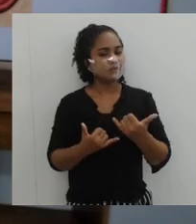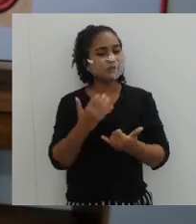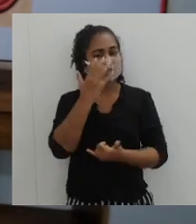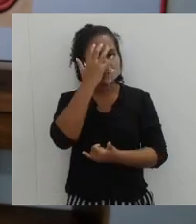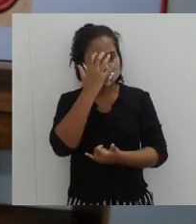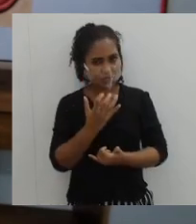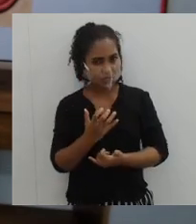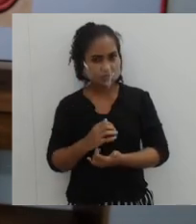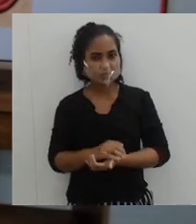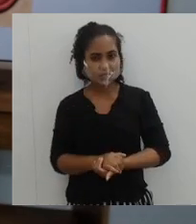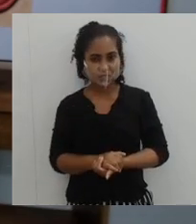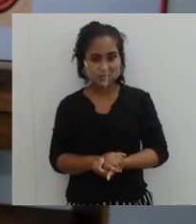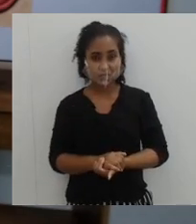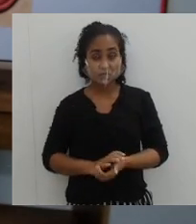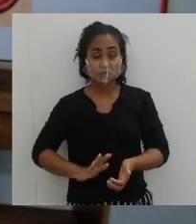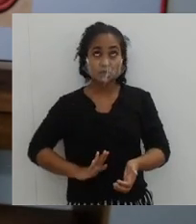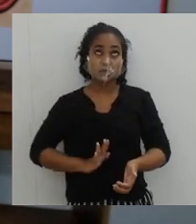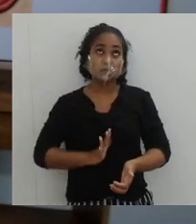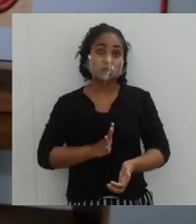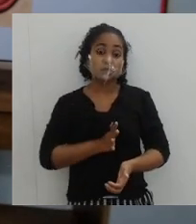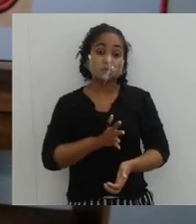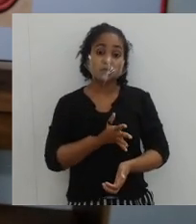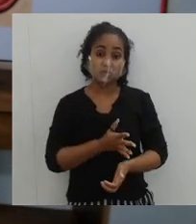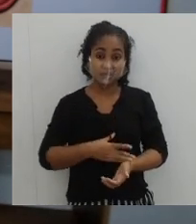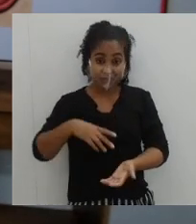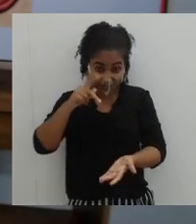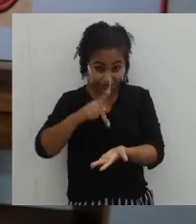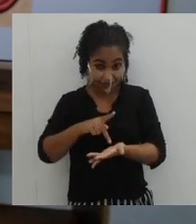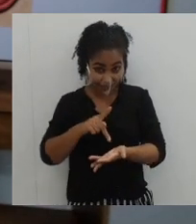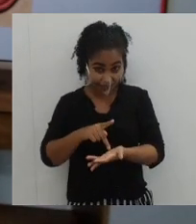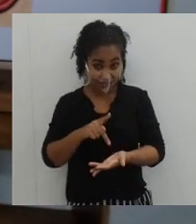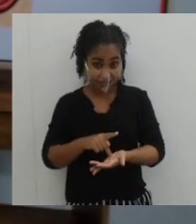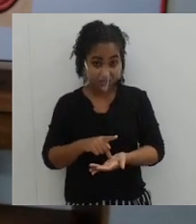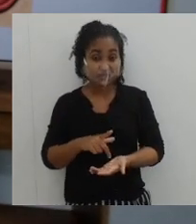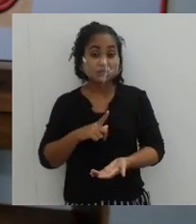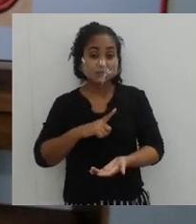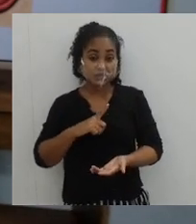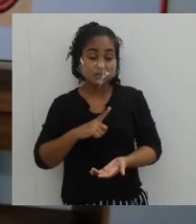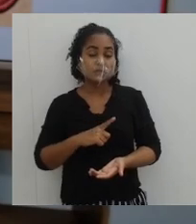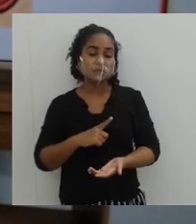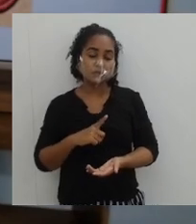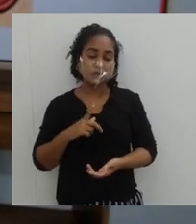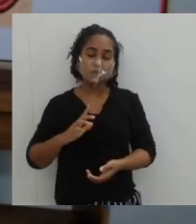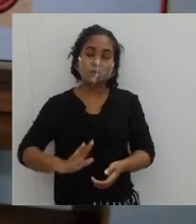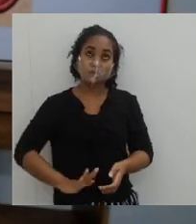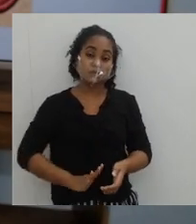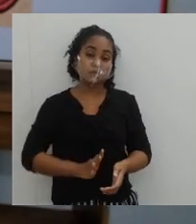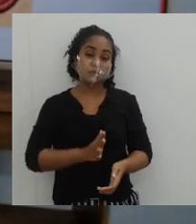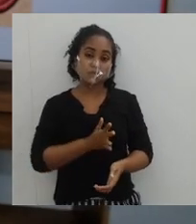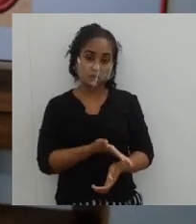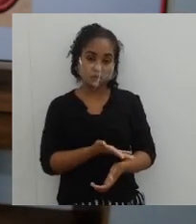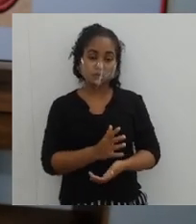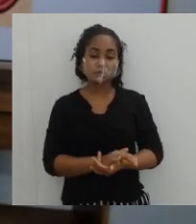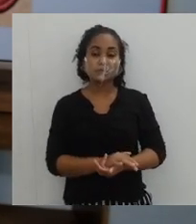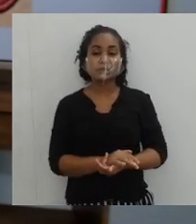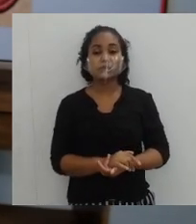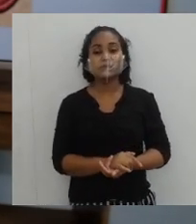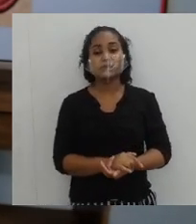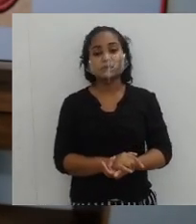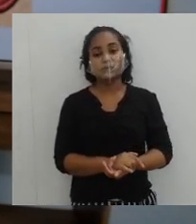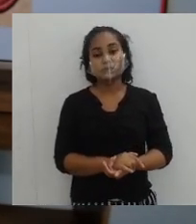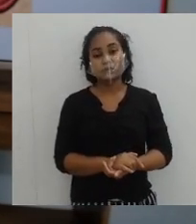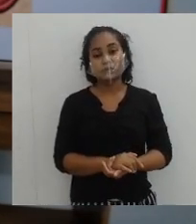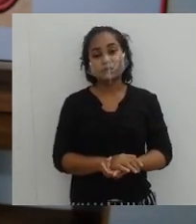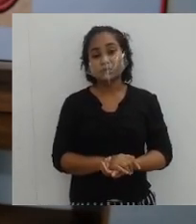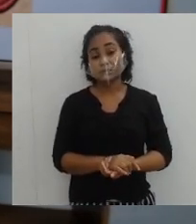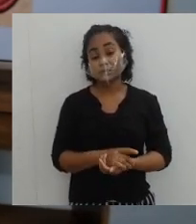não, porque a solitária é terrível, a solitária de verdade, quem tem é terrível, tá? Então vocês podem